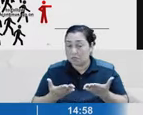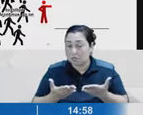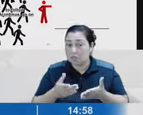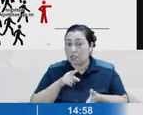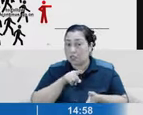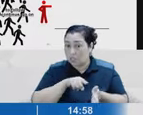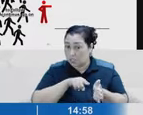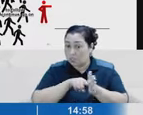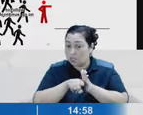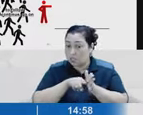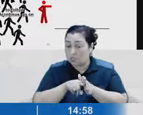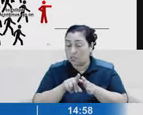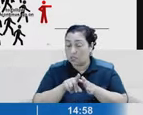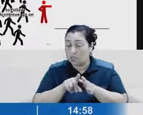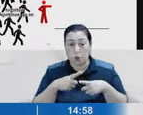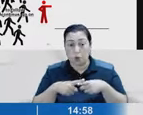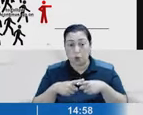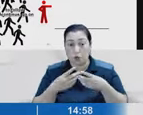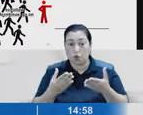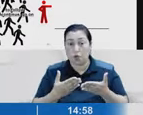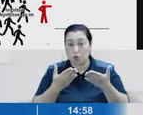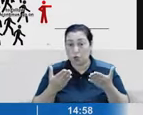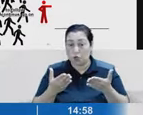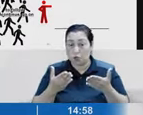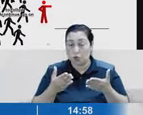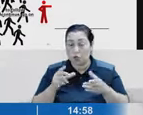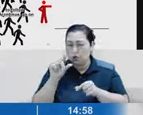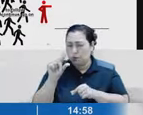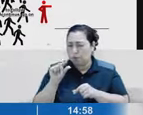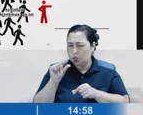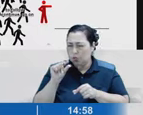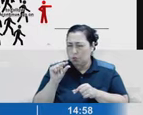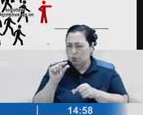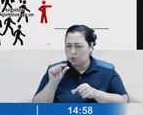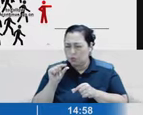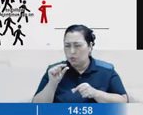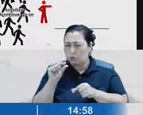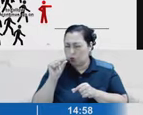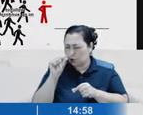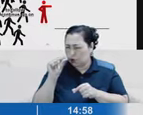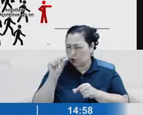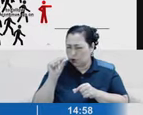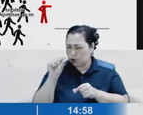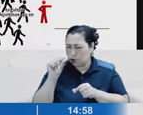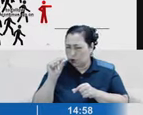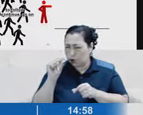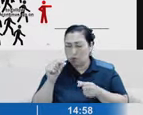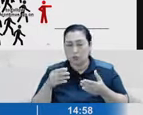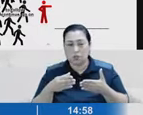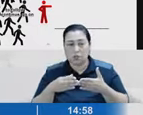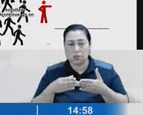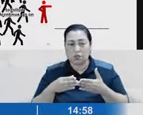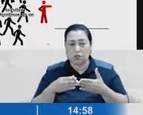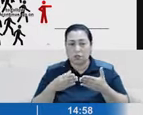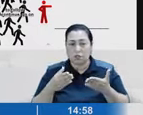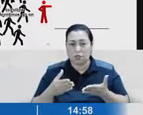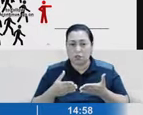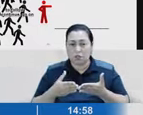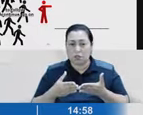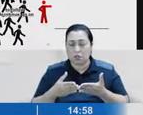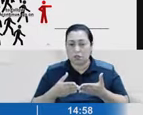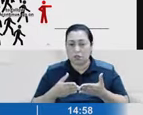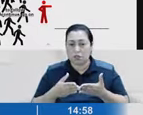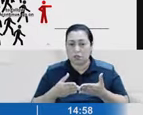rastreamento. Tá? Mas por quê? Aqueles pólipos pequenininhos, vocês viram, do tamanho de uma pinça de 3, 4 milímetros, ele não dá